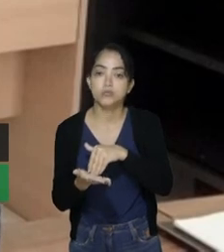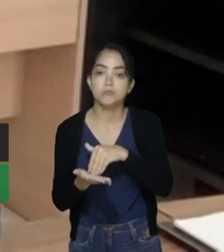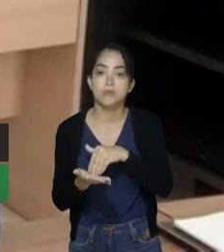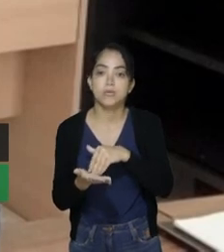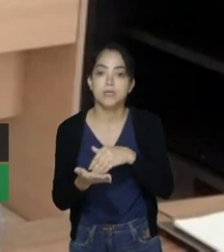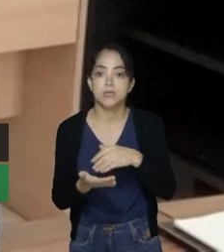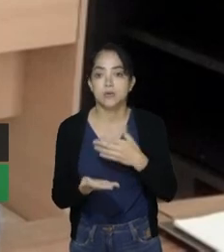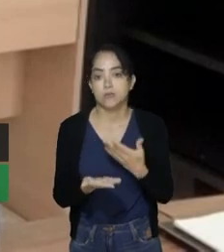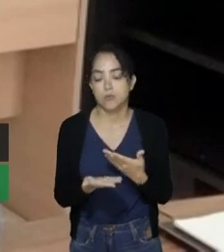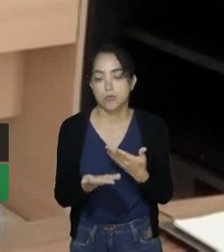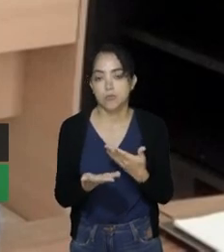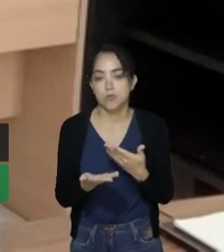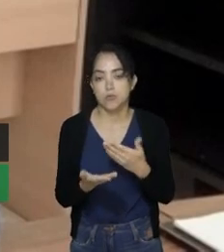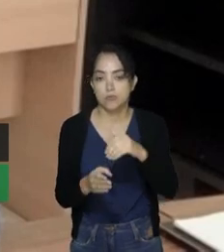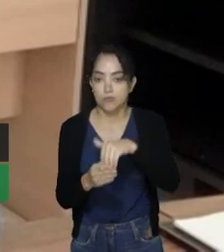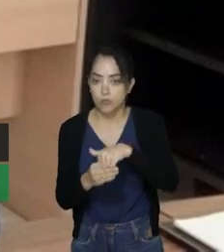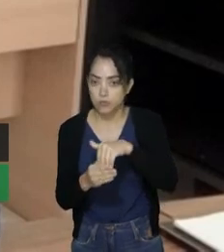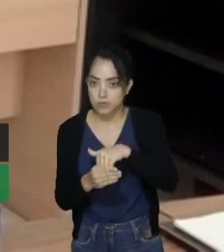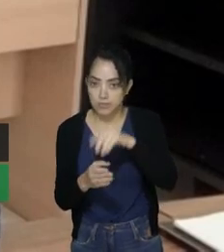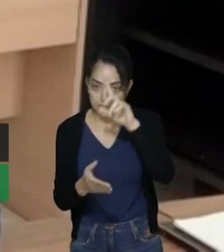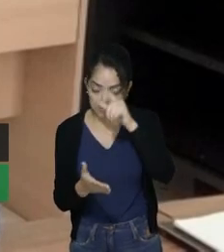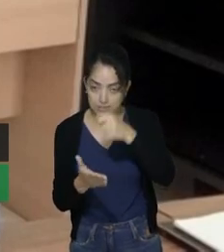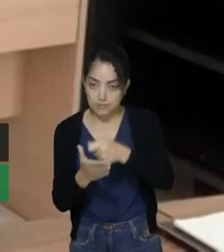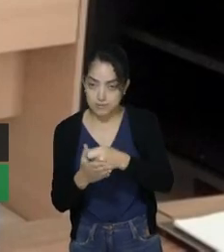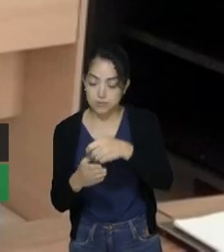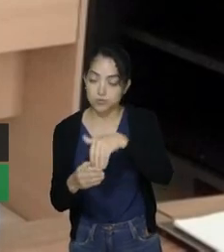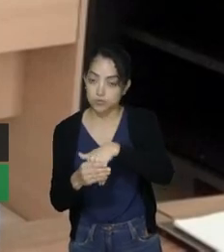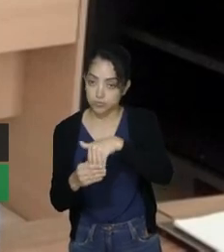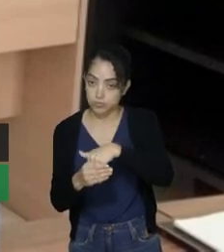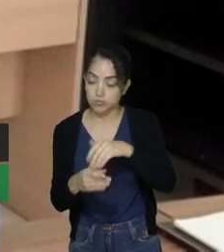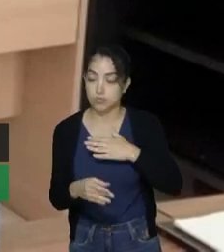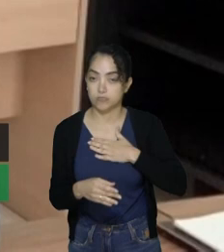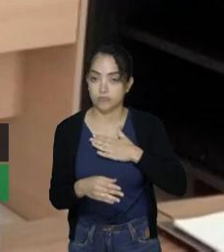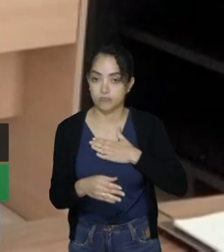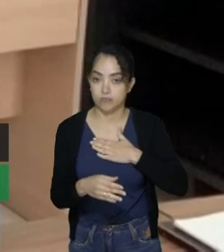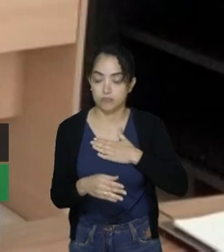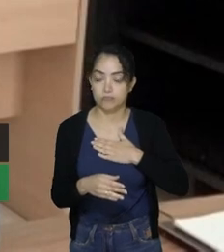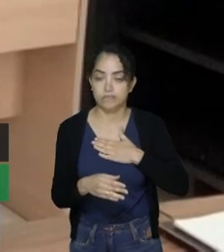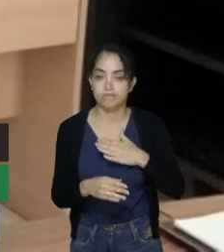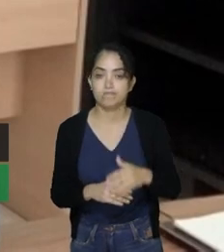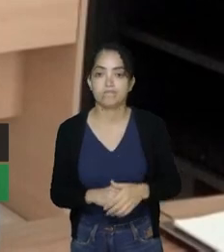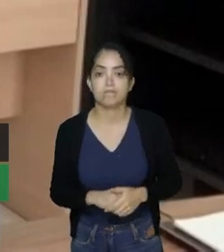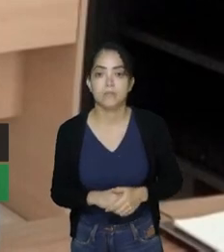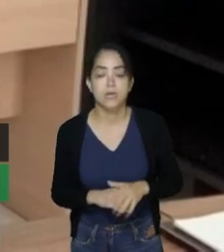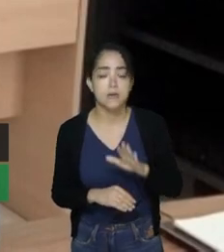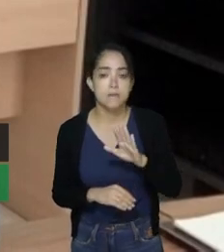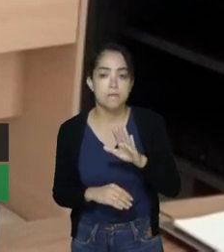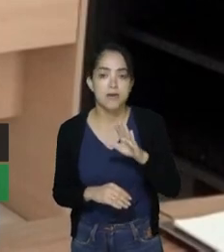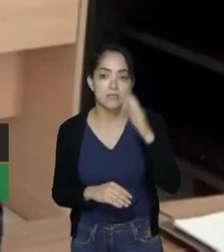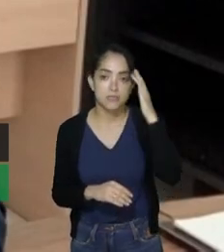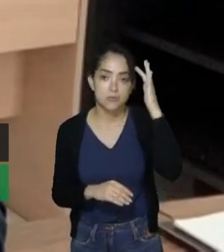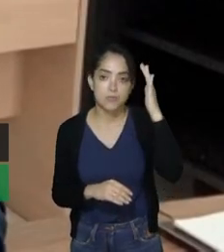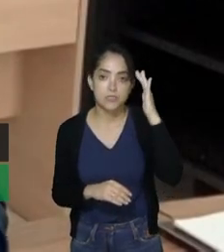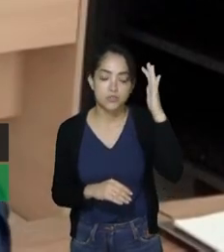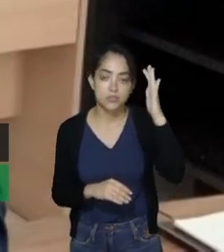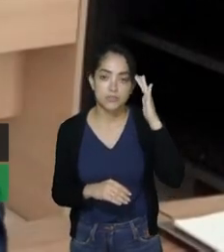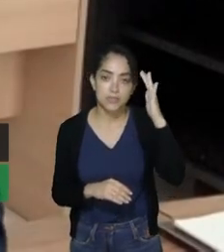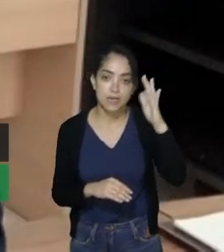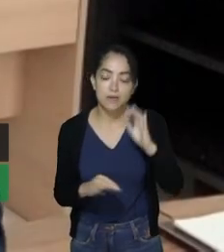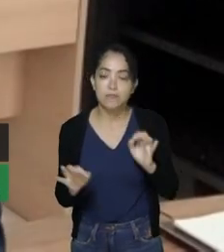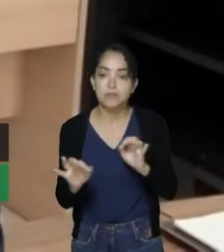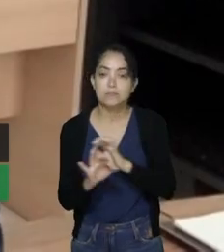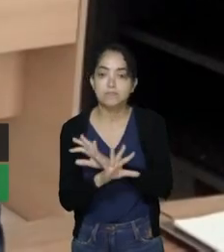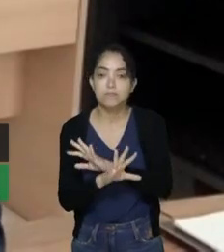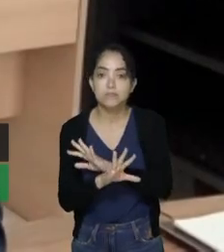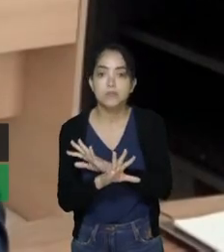pessoas decidiram dar um voto para mim. Mas eu não imaginava que no encerramento de um